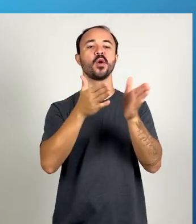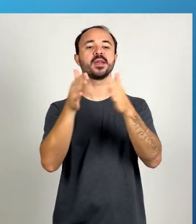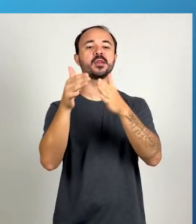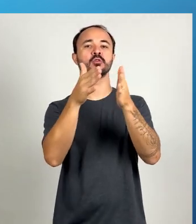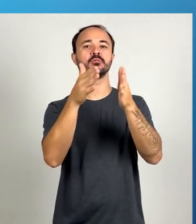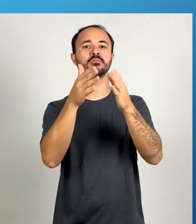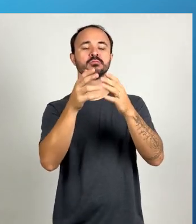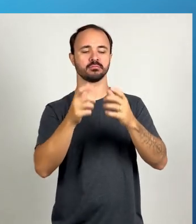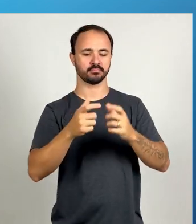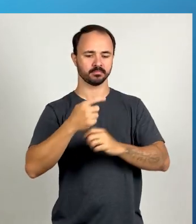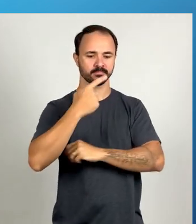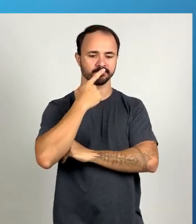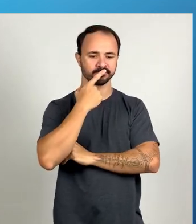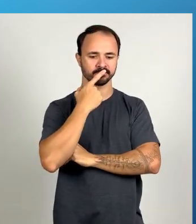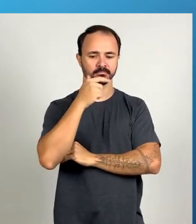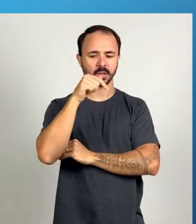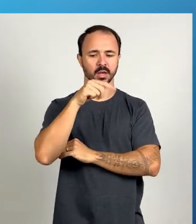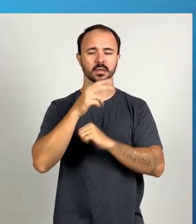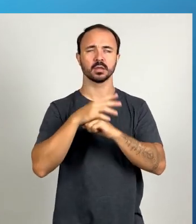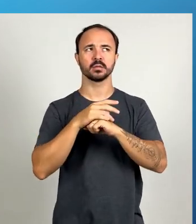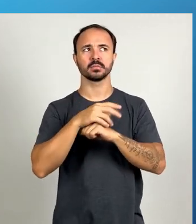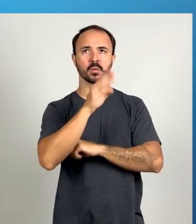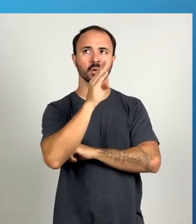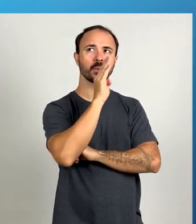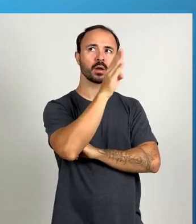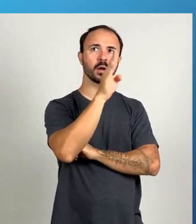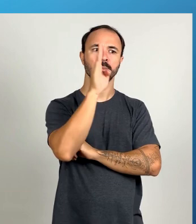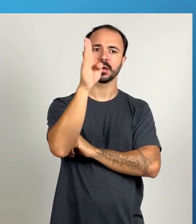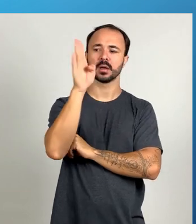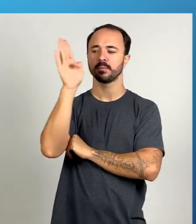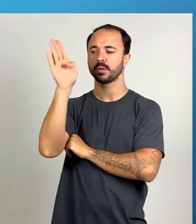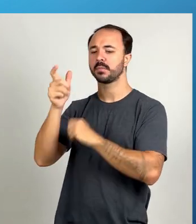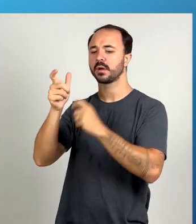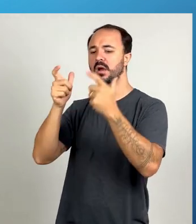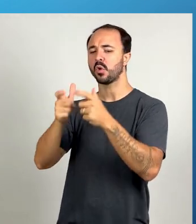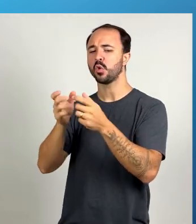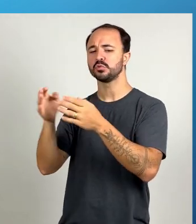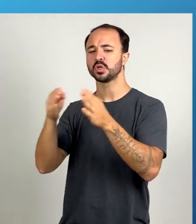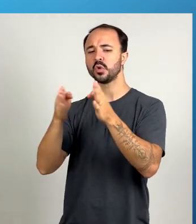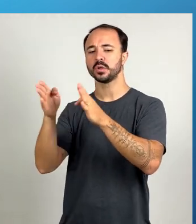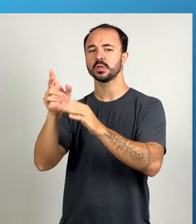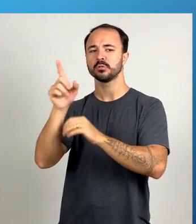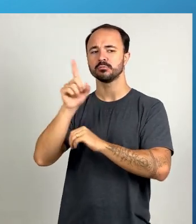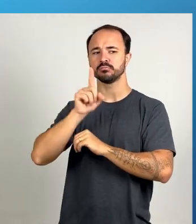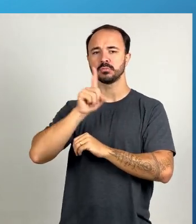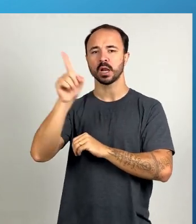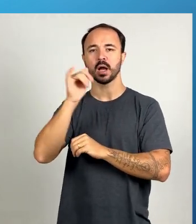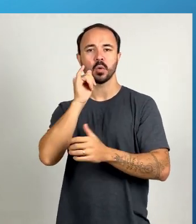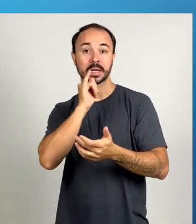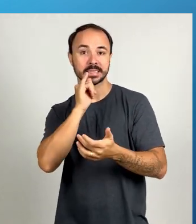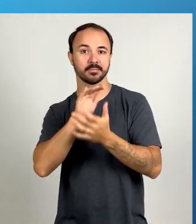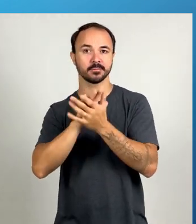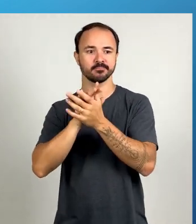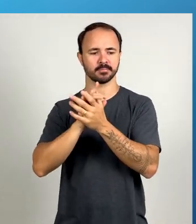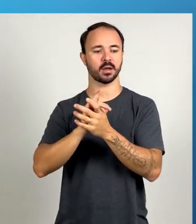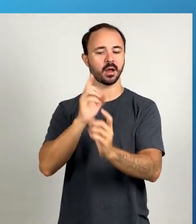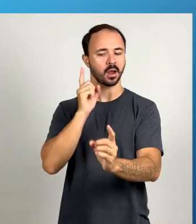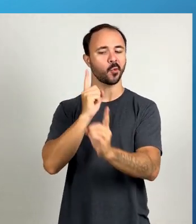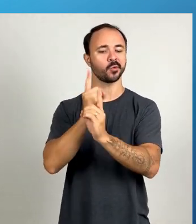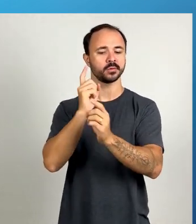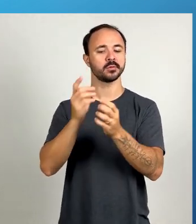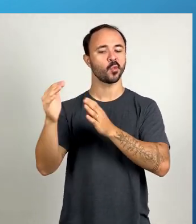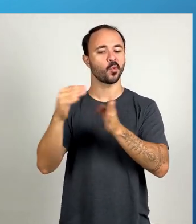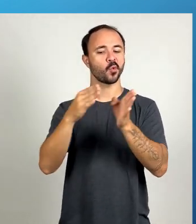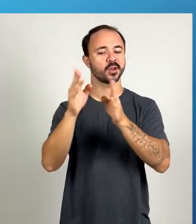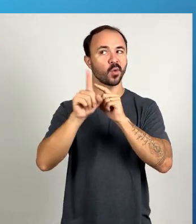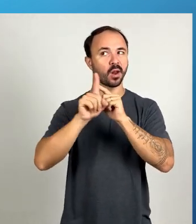Tocantins. É só você, estou aqui em tal rua, rio Tocantins é para cá. Pronto. Identificou onde está o rio? Quando nós estamos